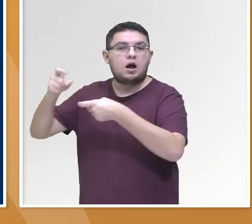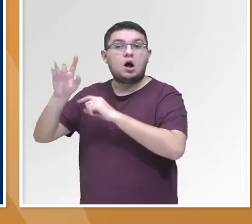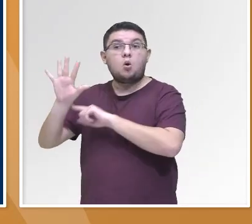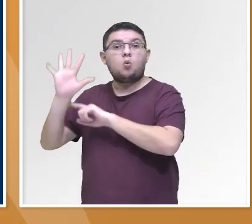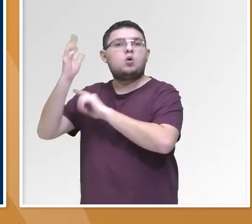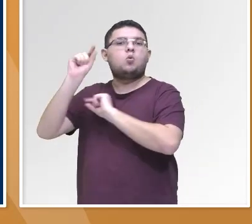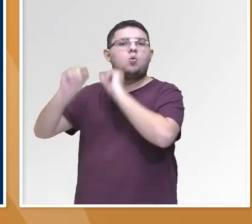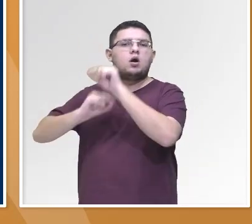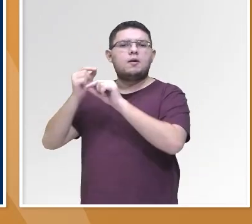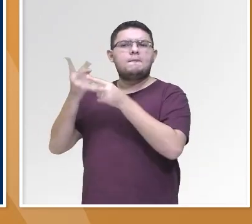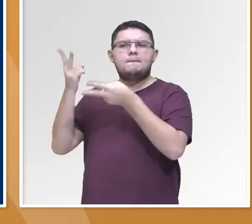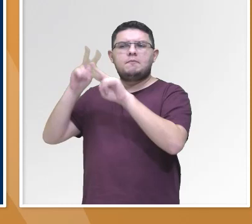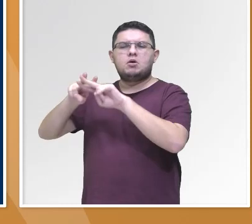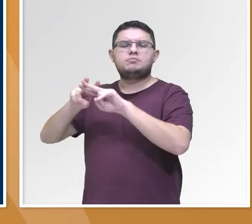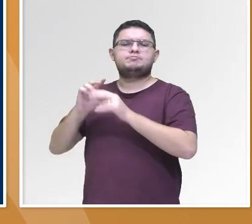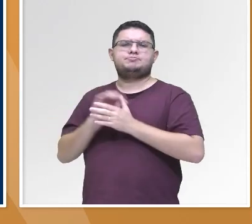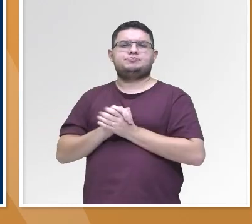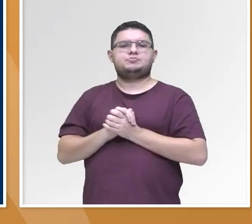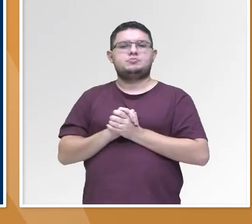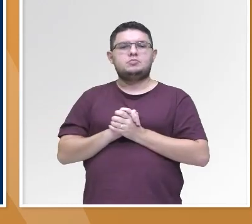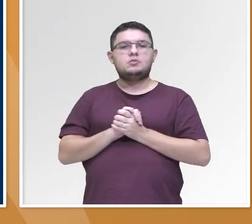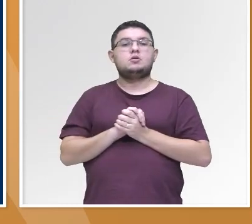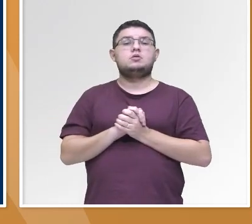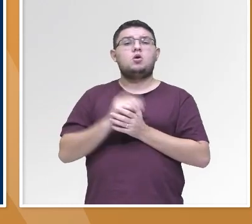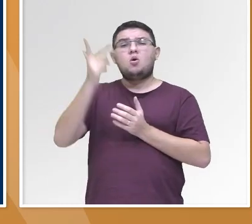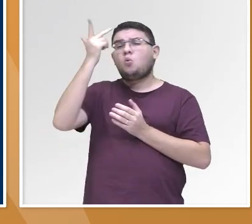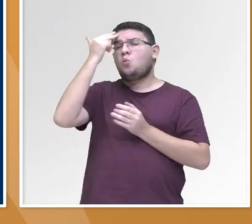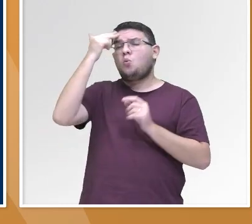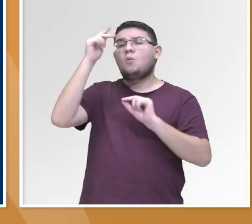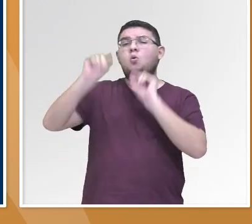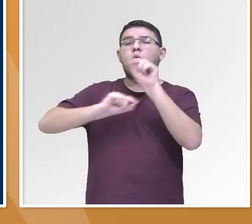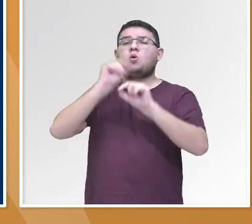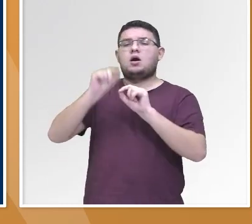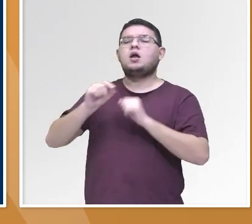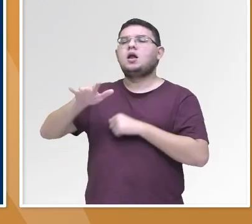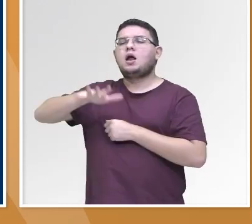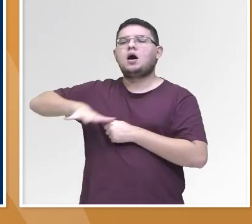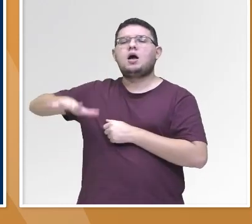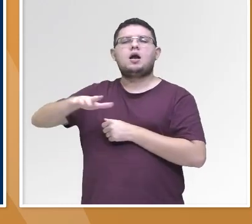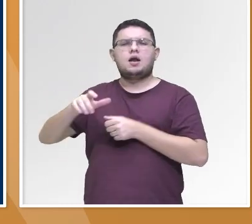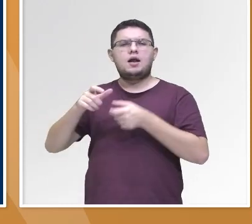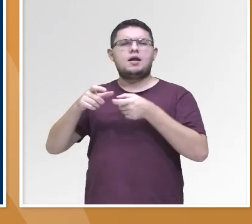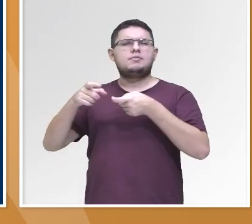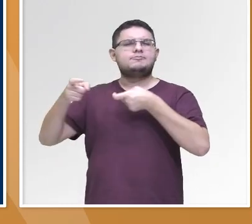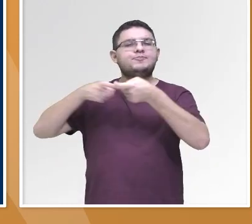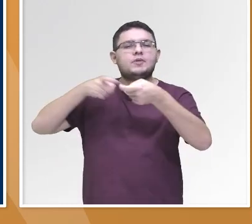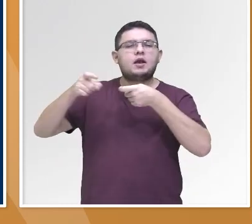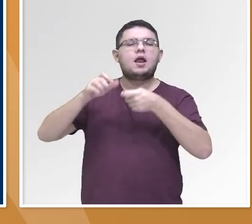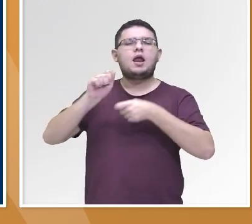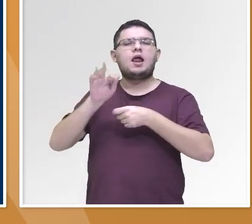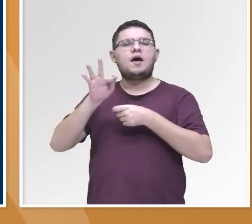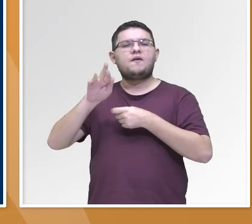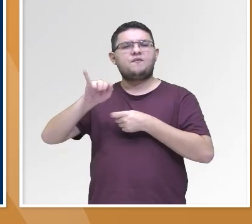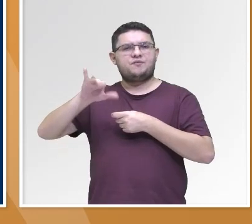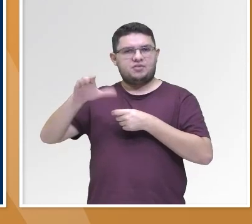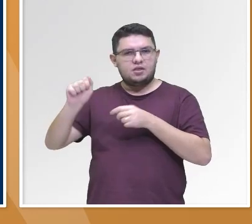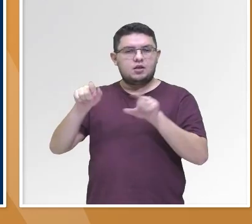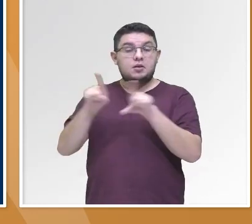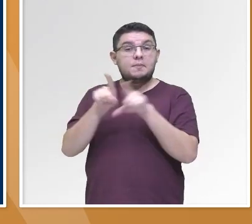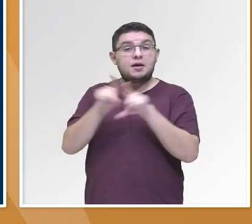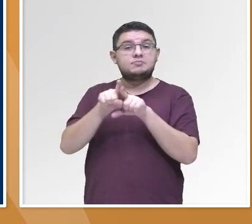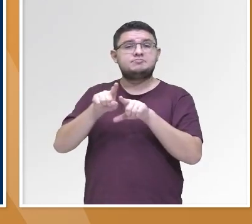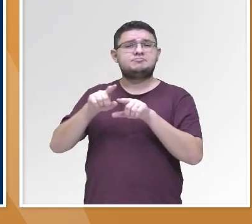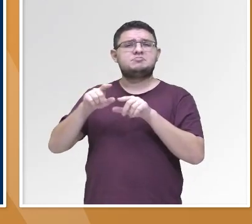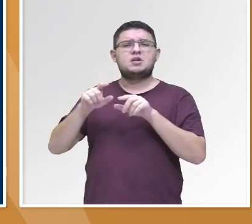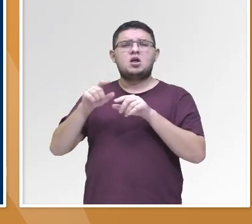tá, na África, não só na África, mas se você pegar a história da humanidade, o homem esteve sempre em guerra disputando recursos, não só recursos, como também